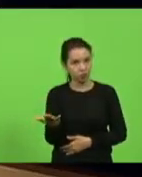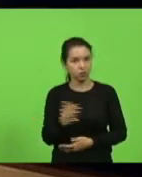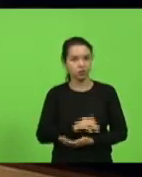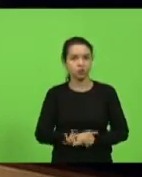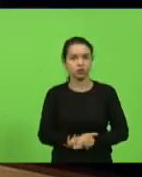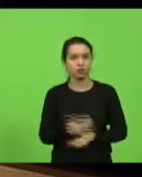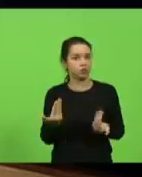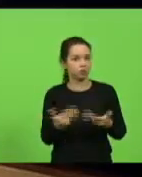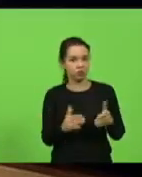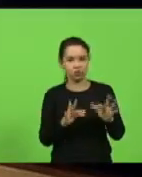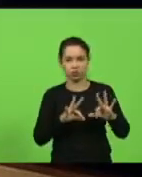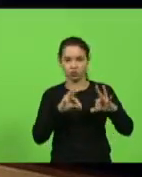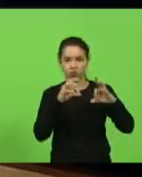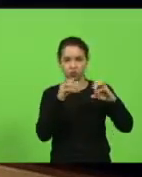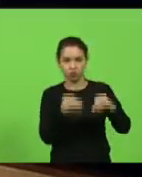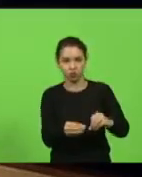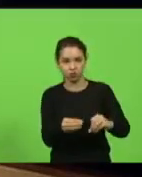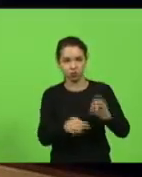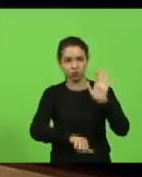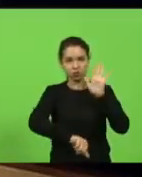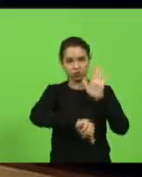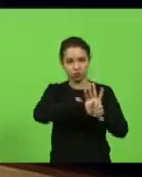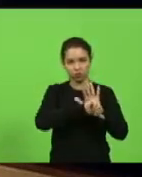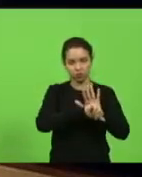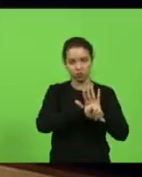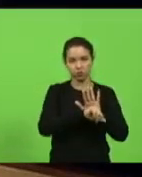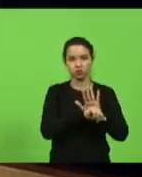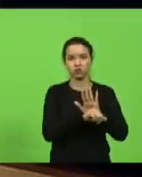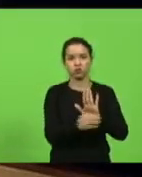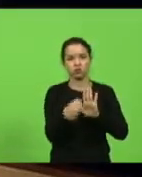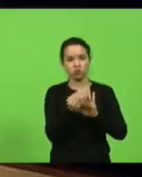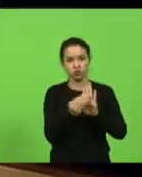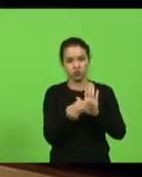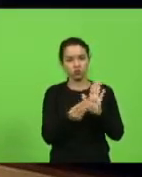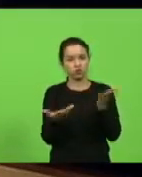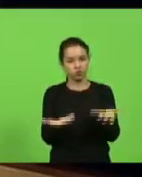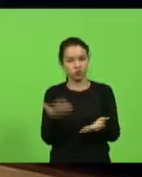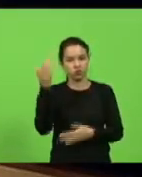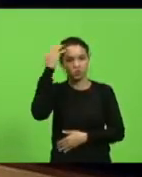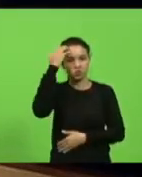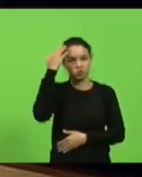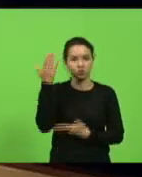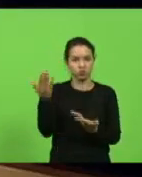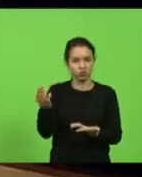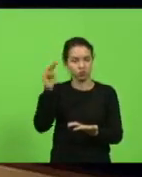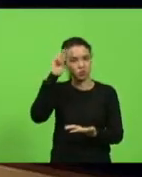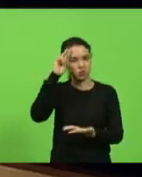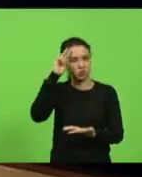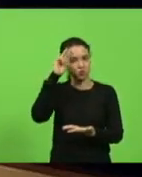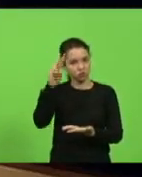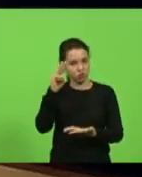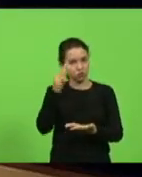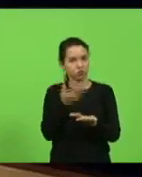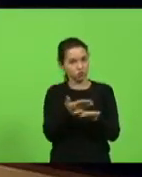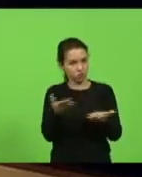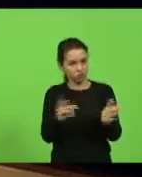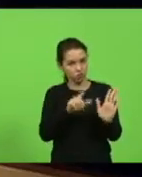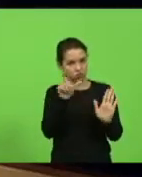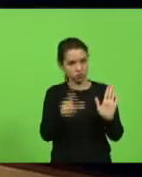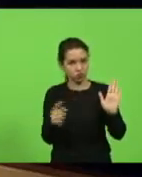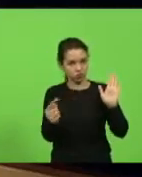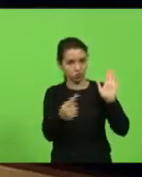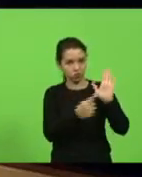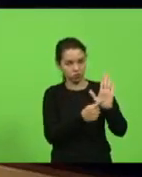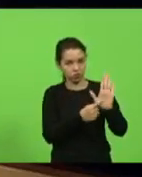todos, praticamente todos os crimes que estão tentando imputar ao governador Carlos Moisés da Silva pelos denunciados, restando